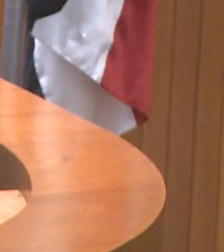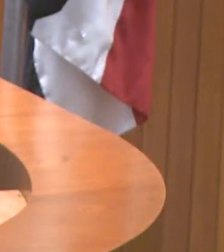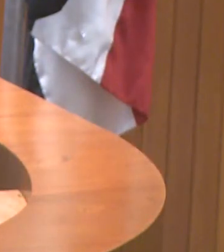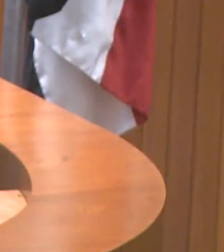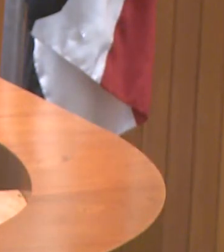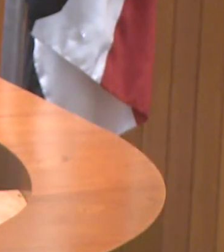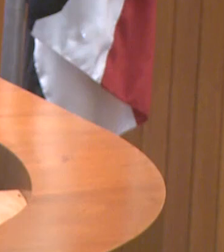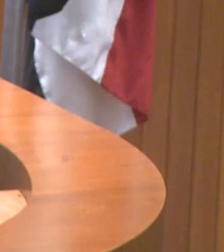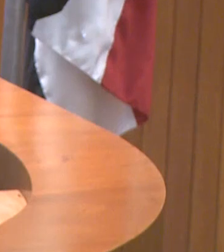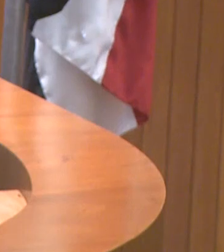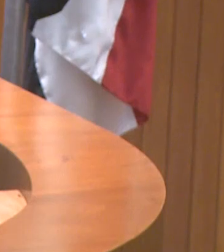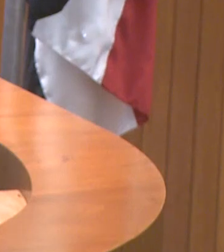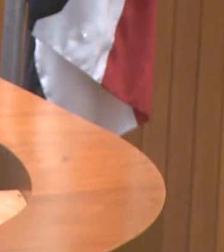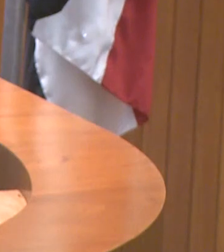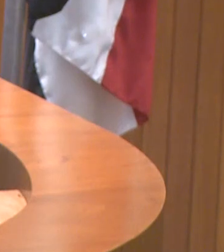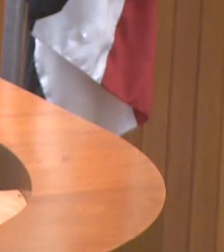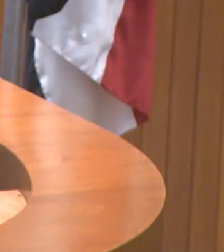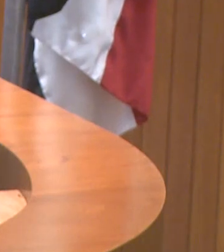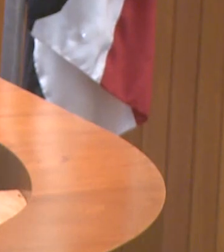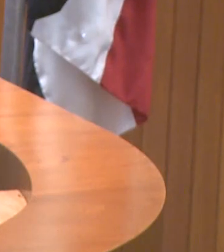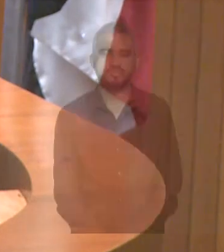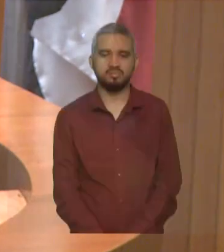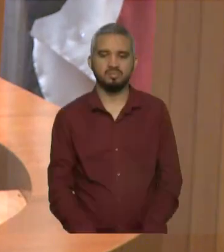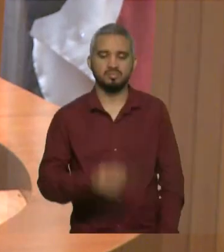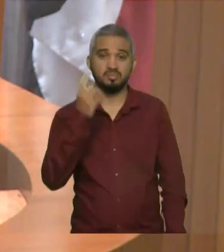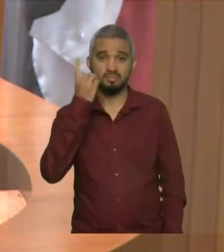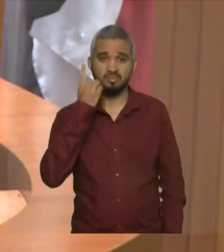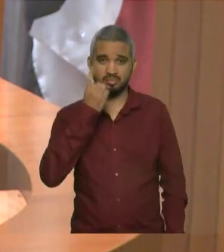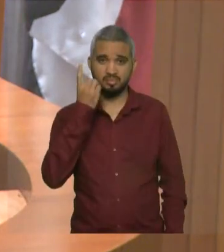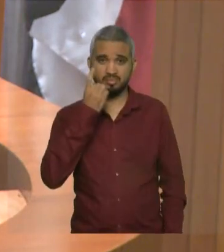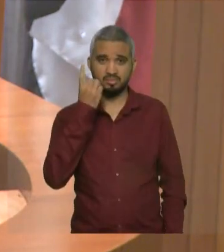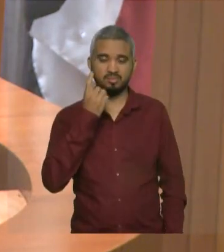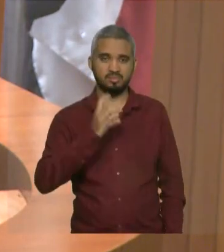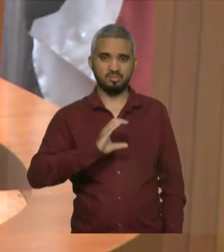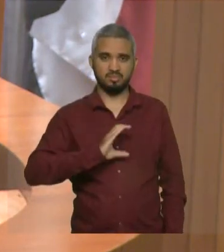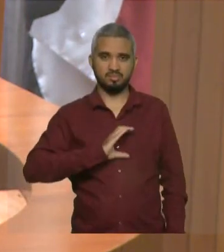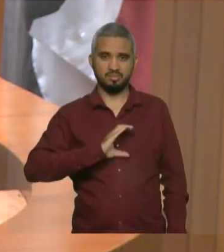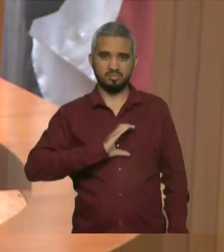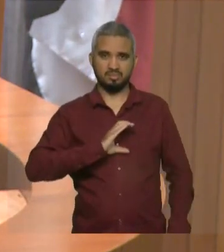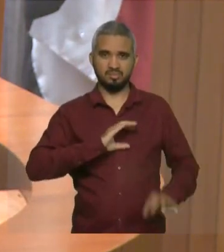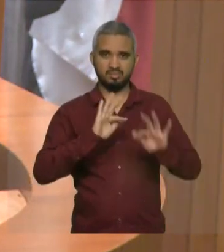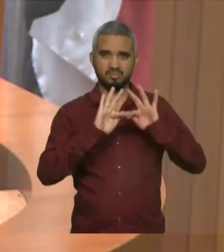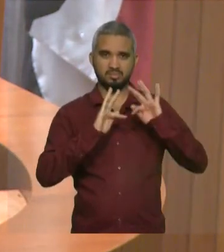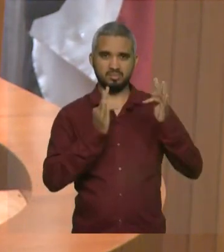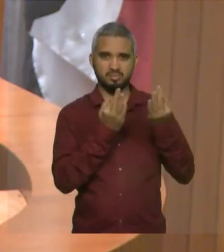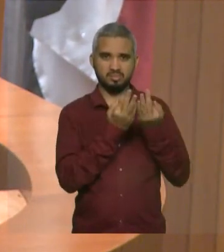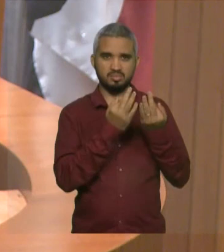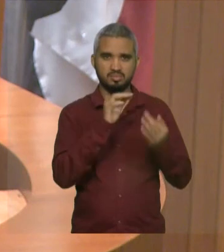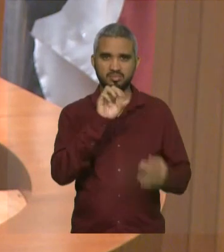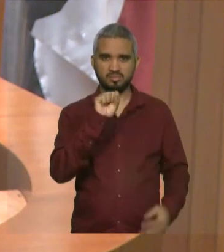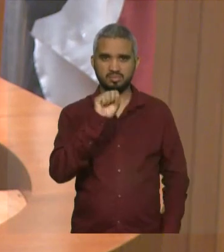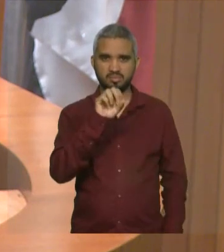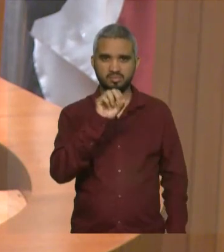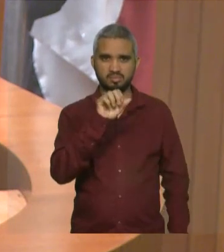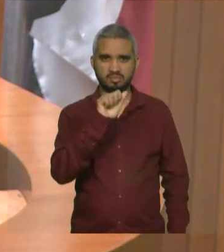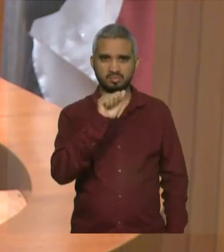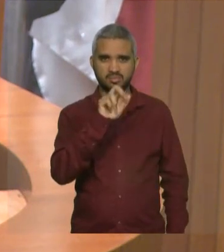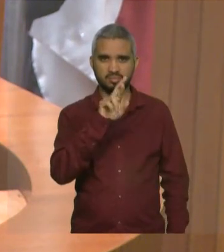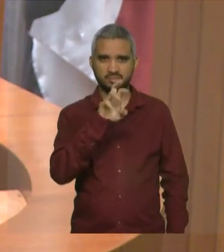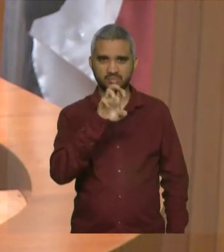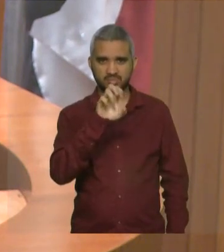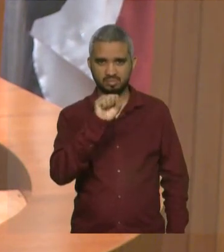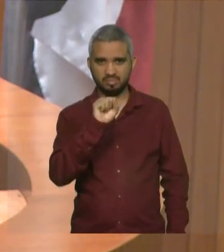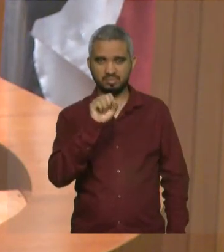de Caxias, da família Soares, o Adelmo, e o